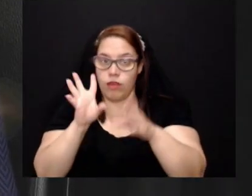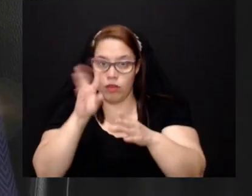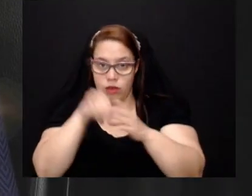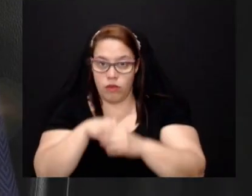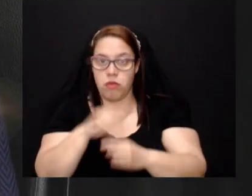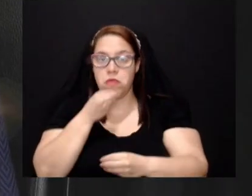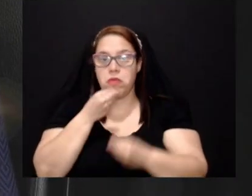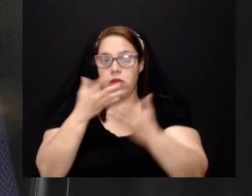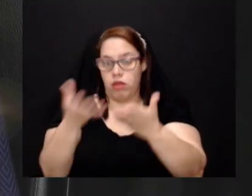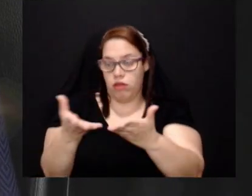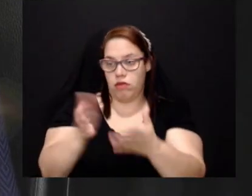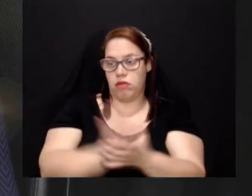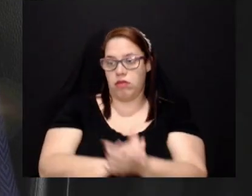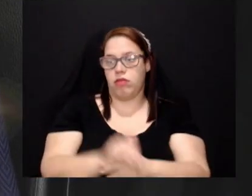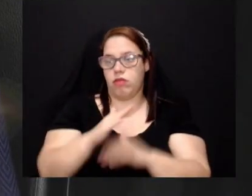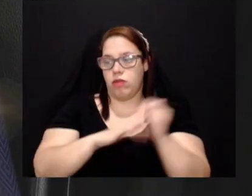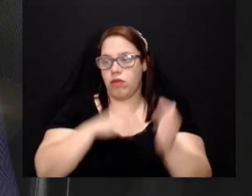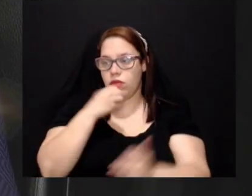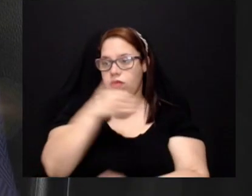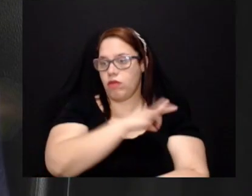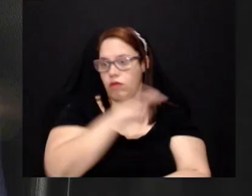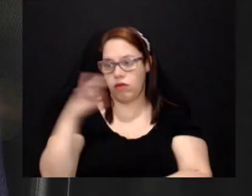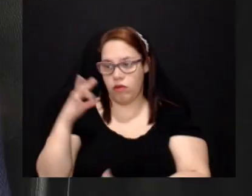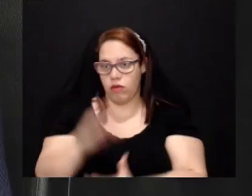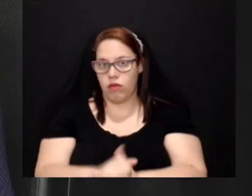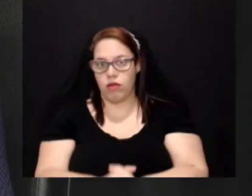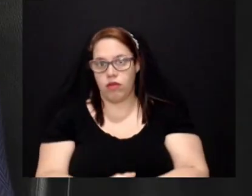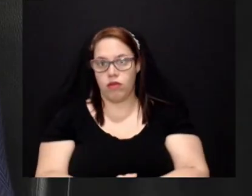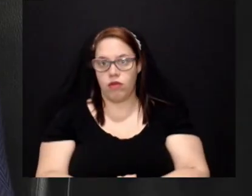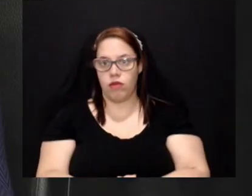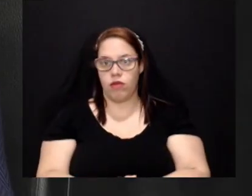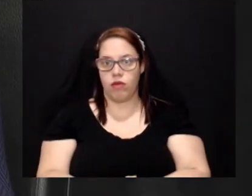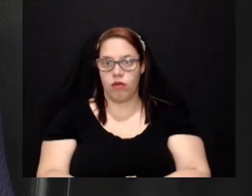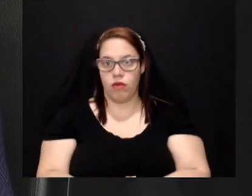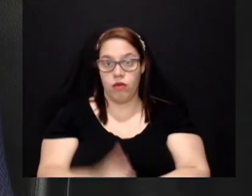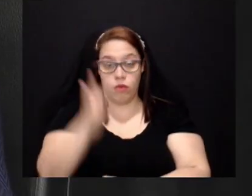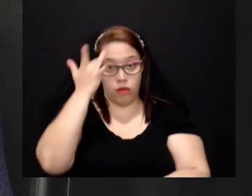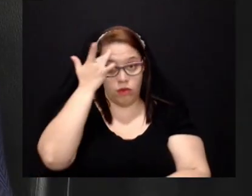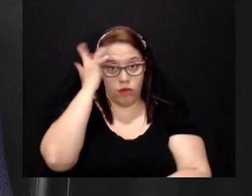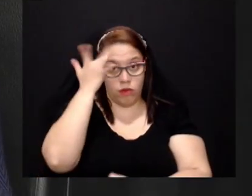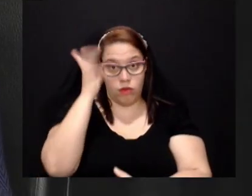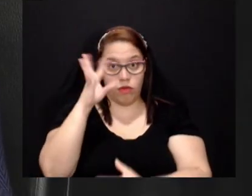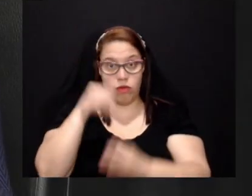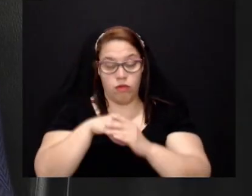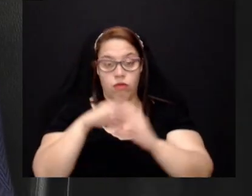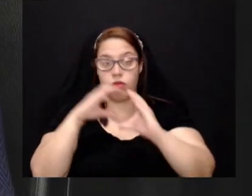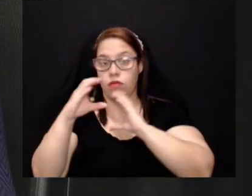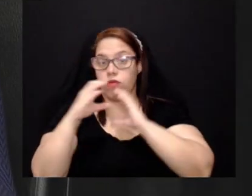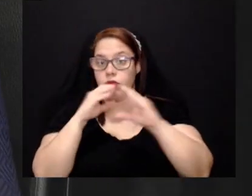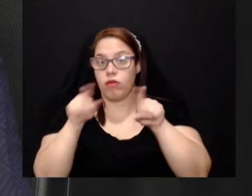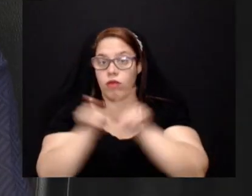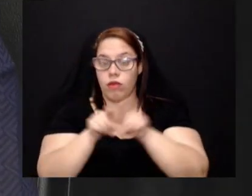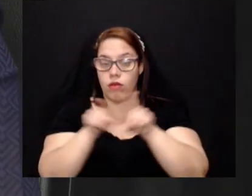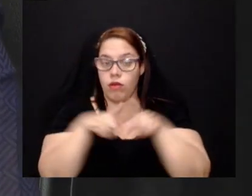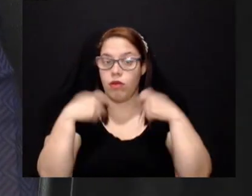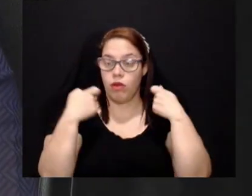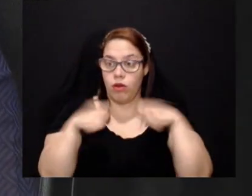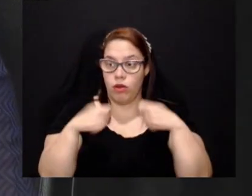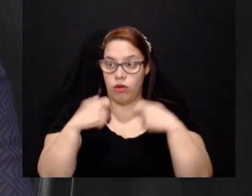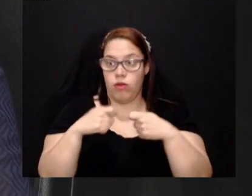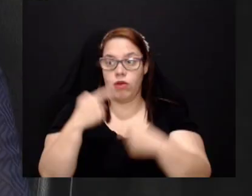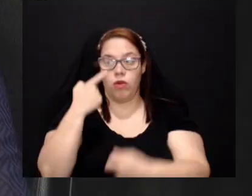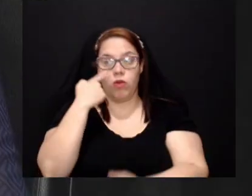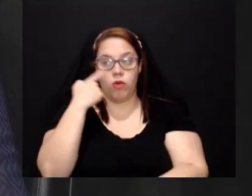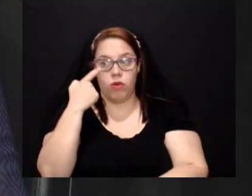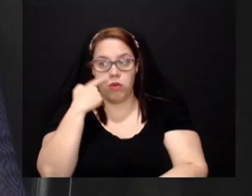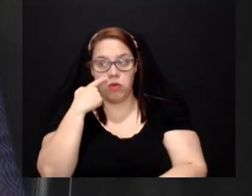um serviço bom. E eu acho que quando a gente está dentro da comunicação, você também precisa olhar como os serviços